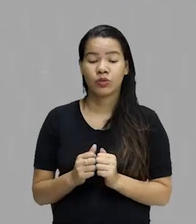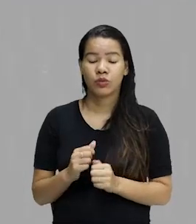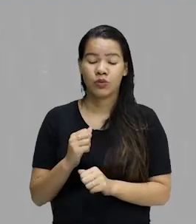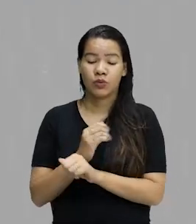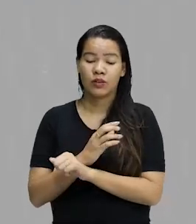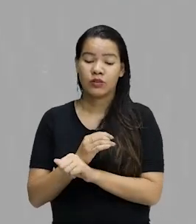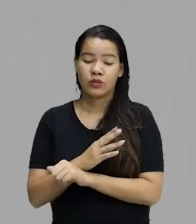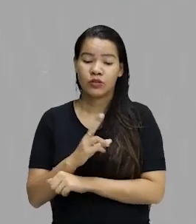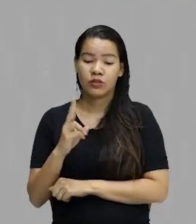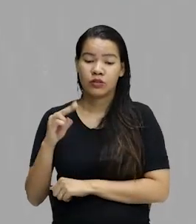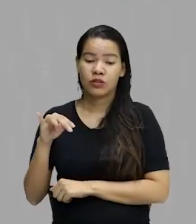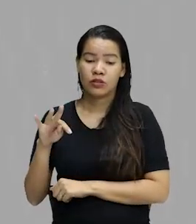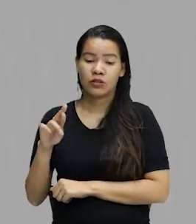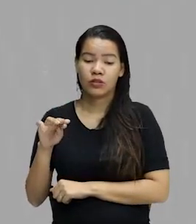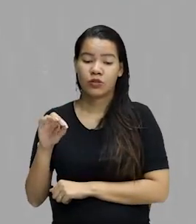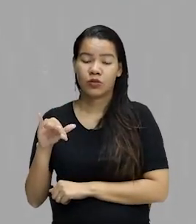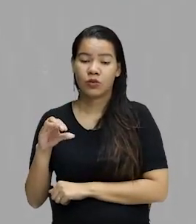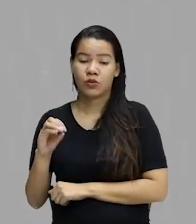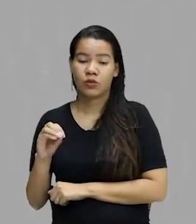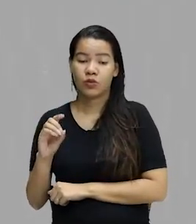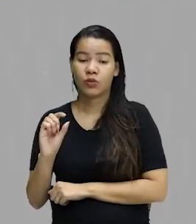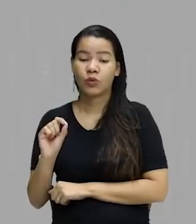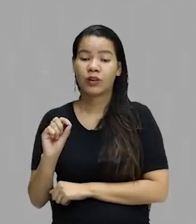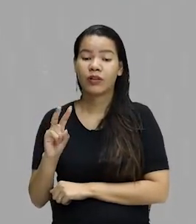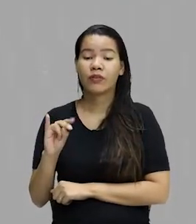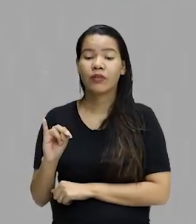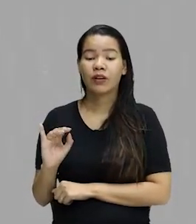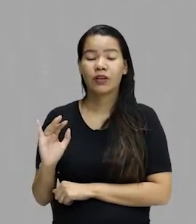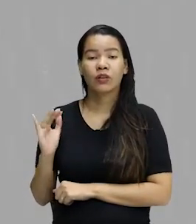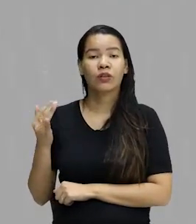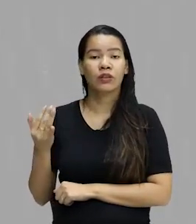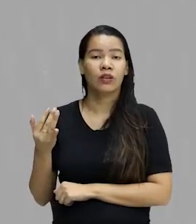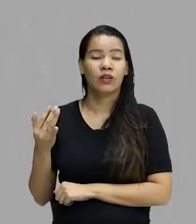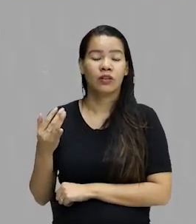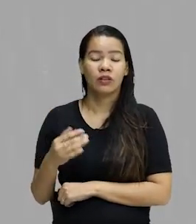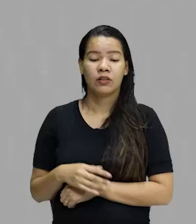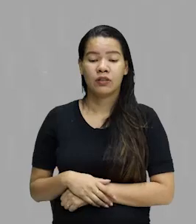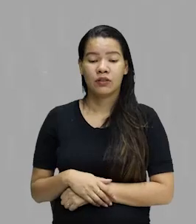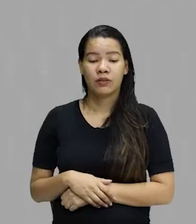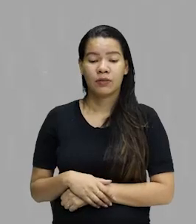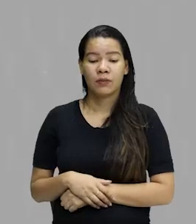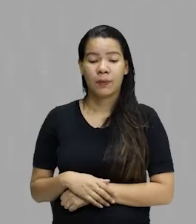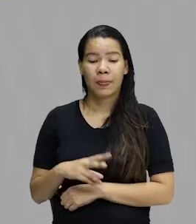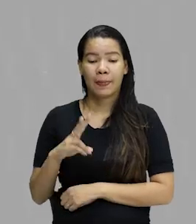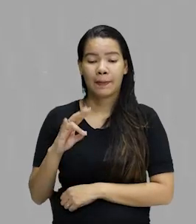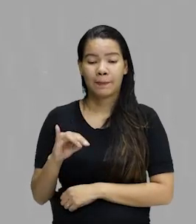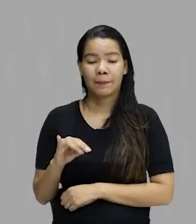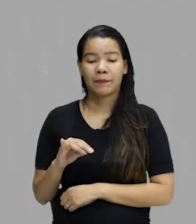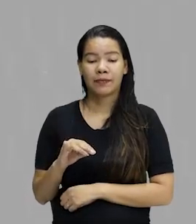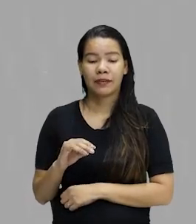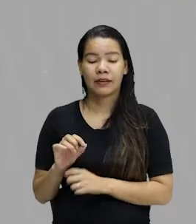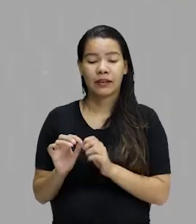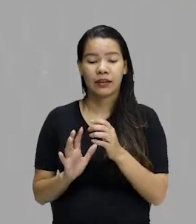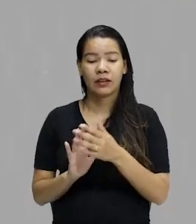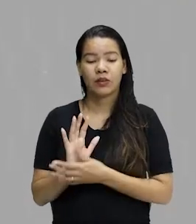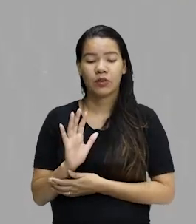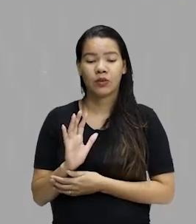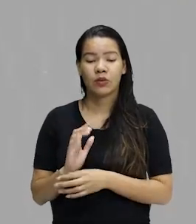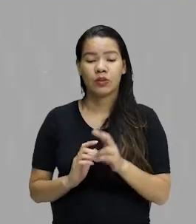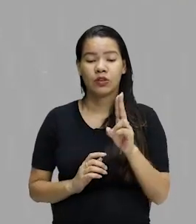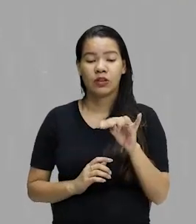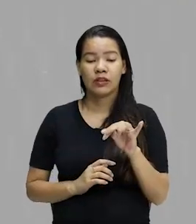nítrico, né? E o que vai acontecer? Vai gerar, olha só, o nitrato de bário mais o